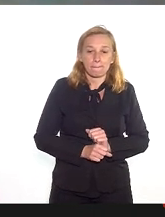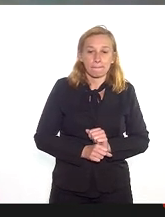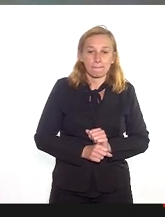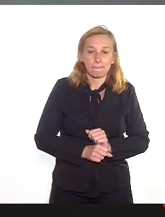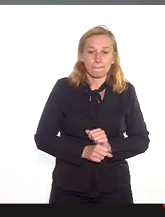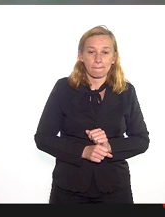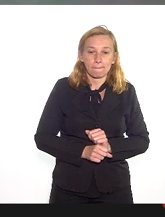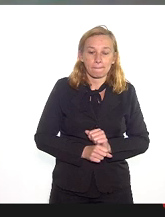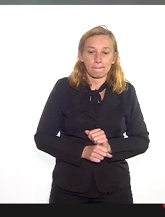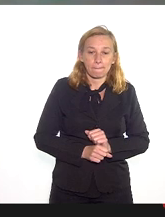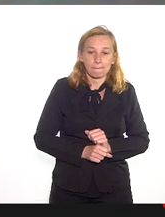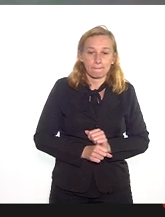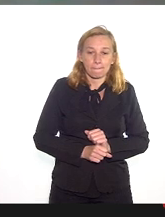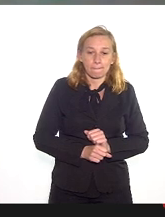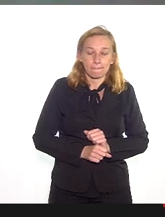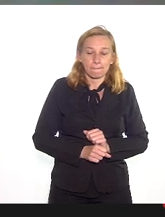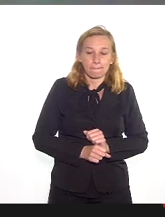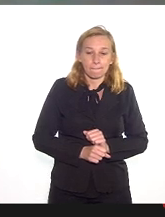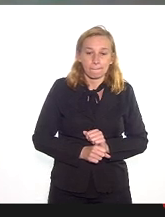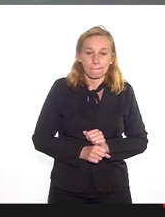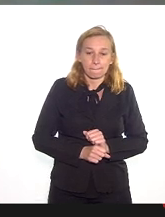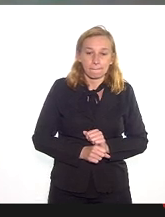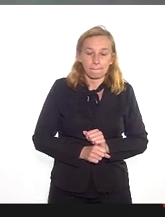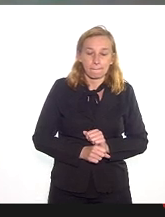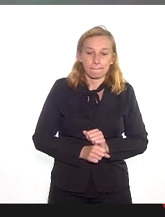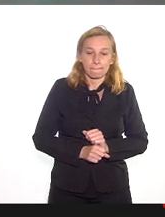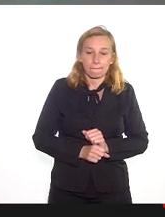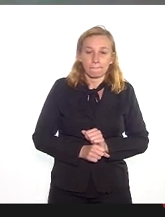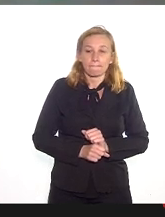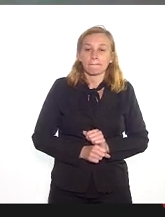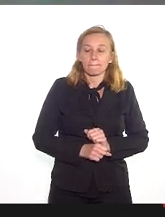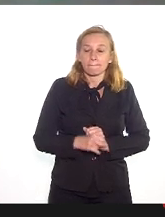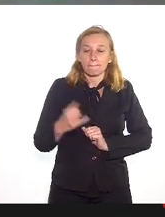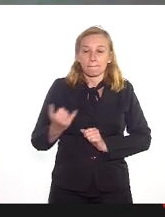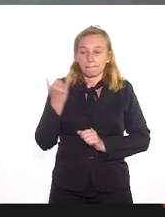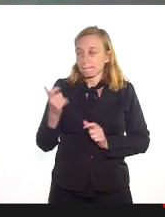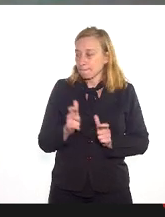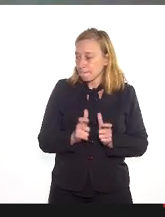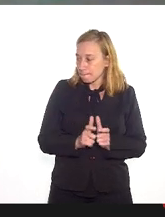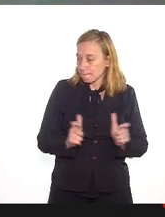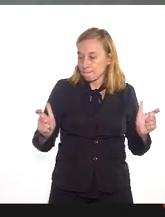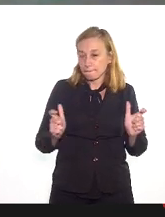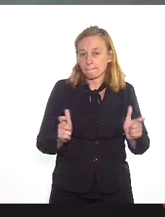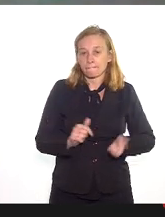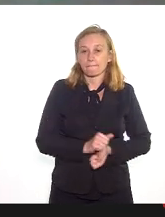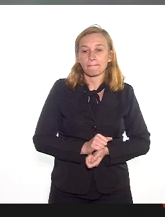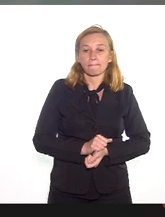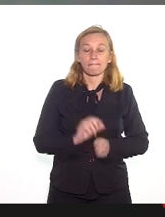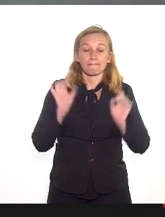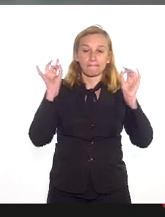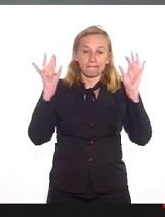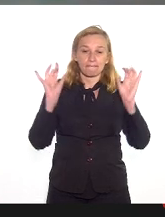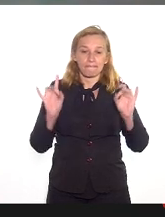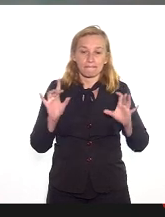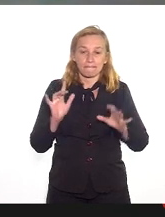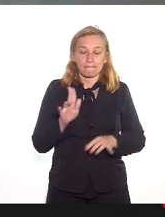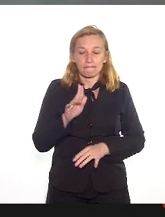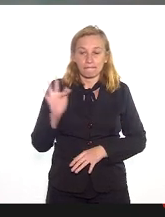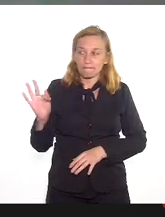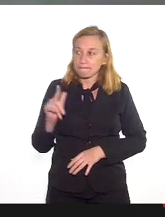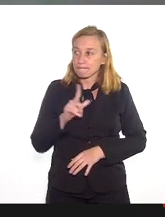quando pôde, né, quando teve oportunidade, bastante para esse crescimento. E em especial, na UF, nós